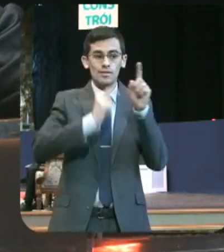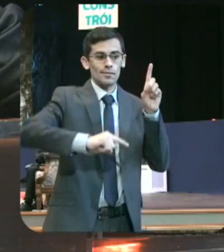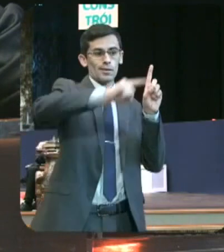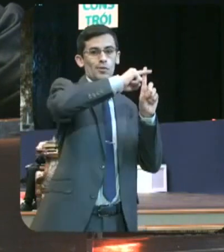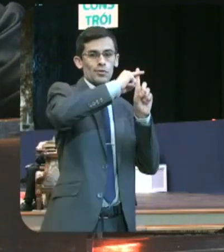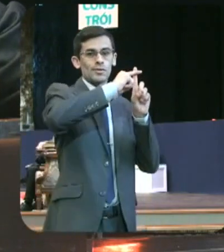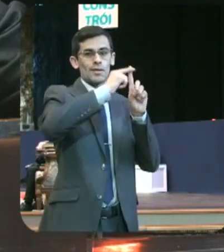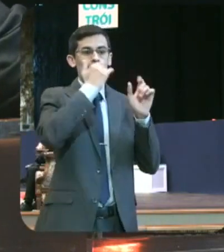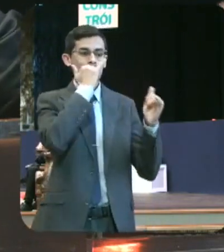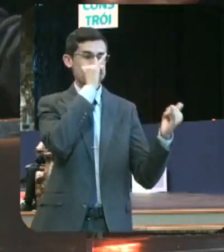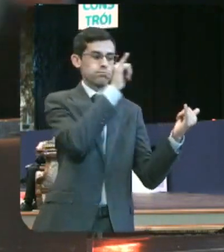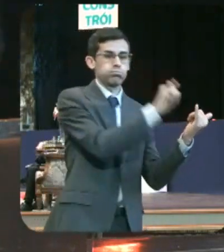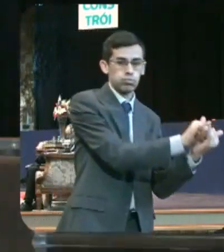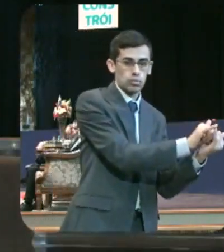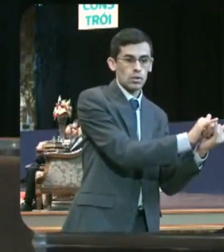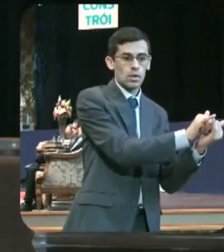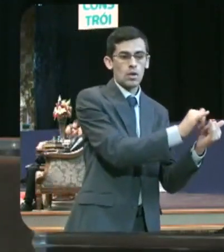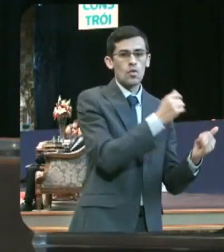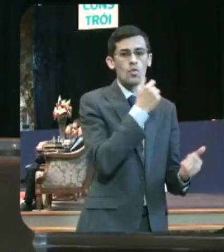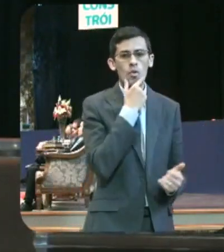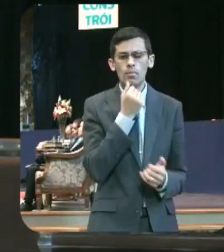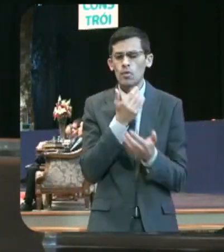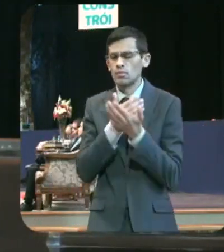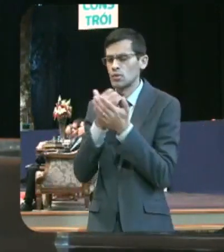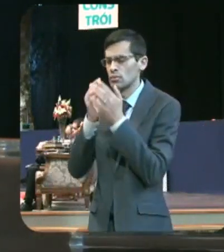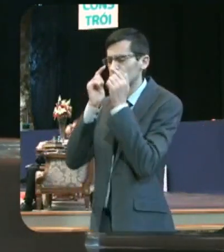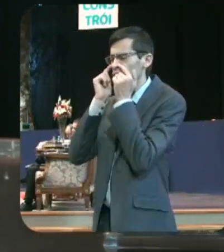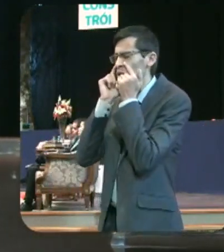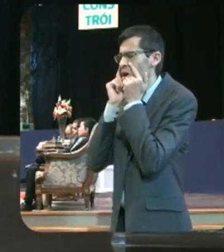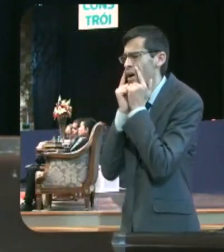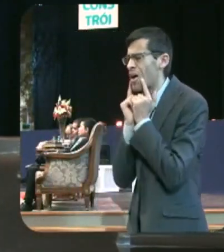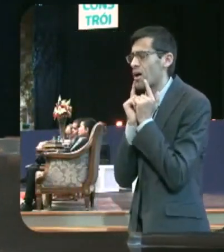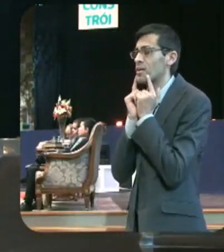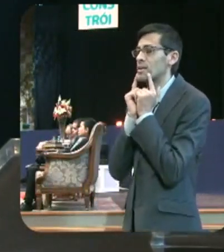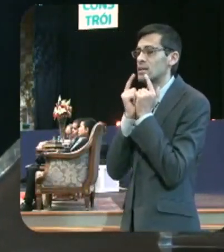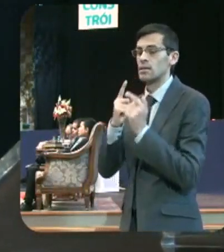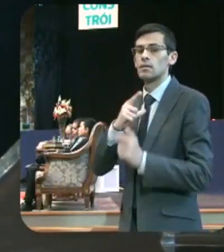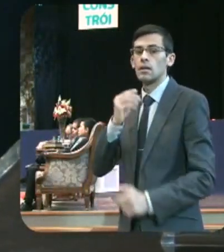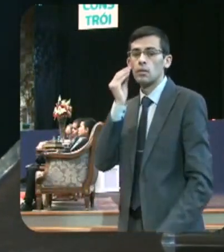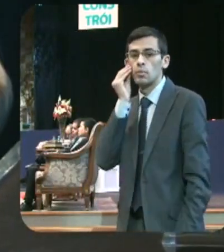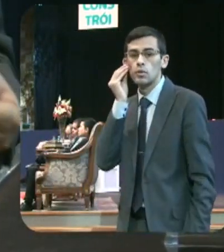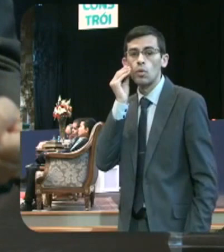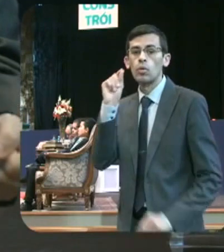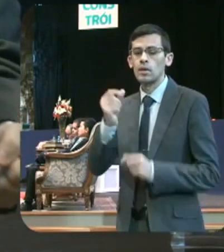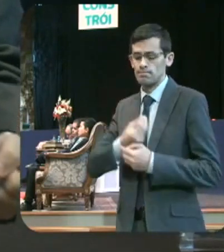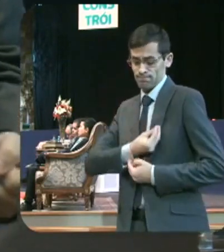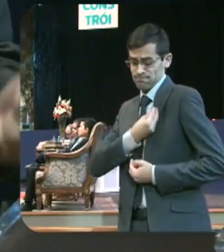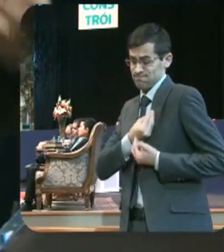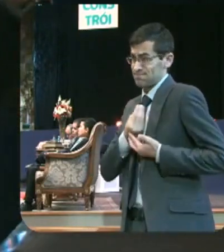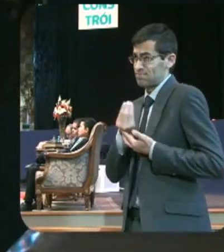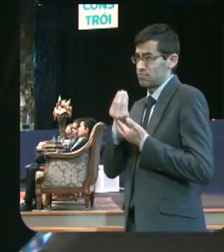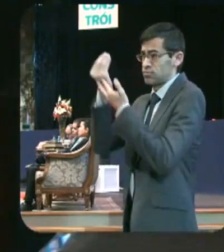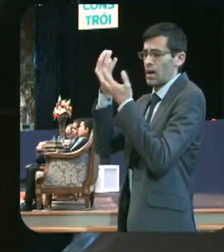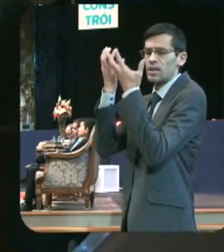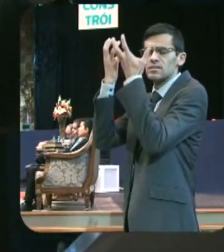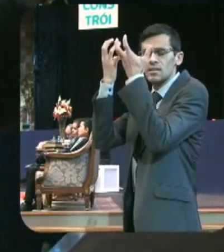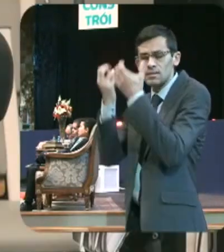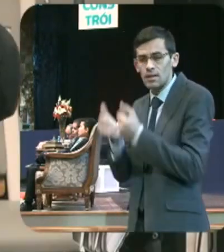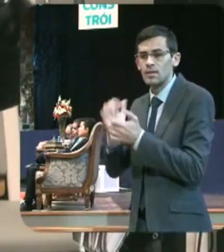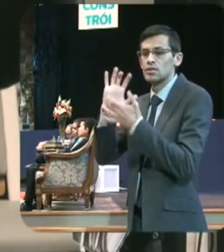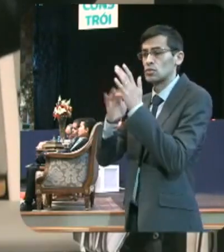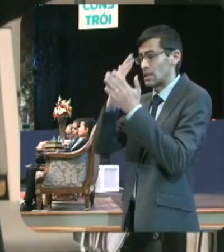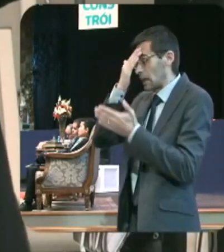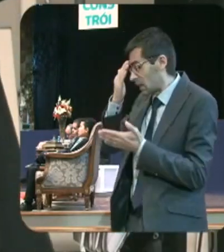ele. E aquela pessoa em lágrimas teve a oportunidade de se entregar a Jesus,